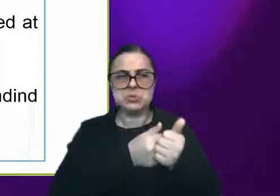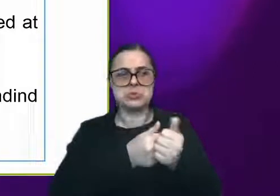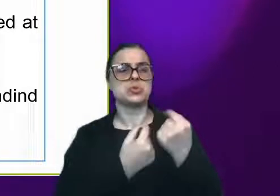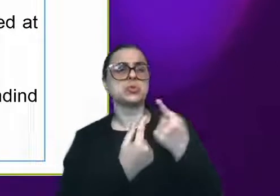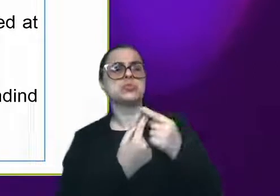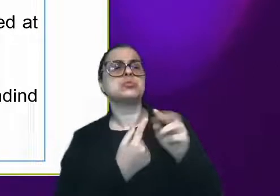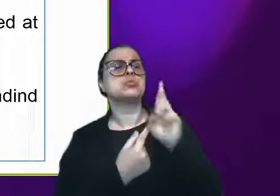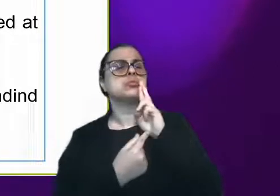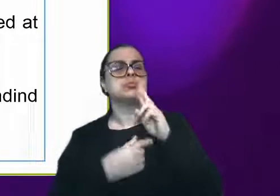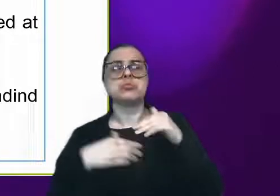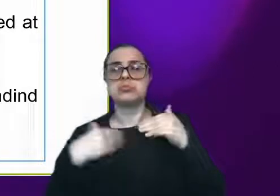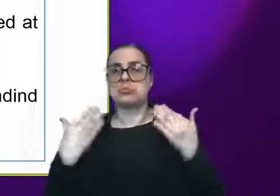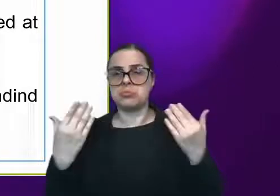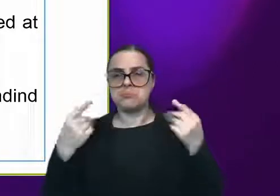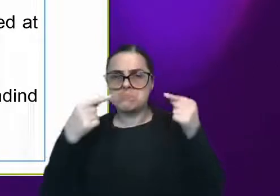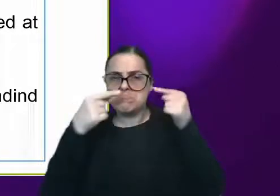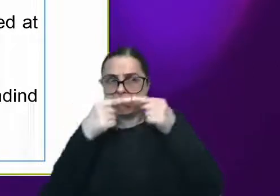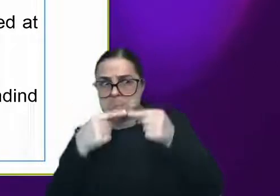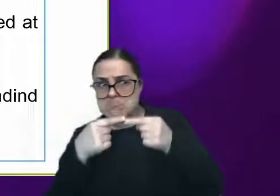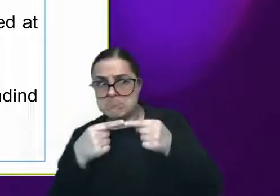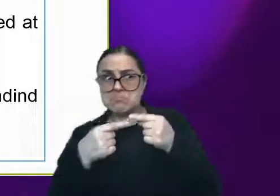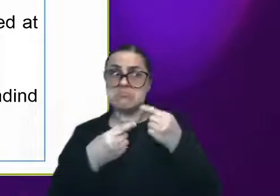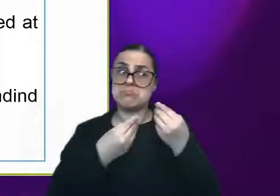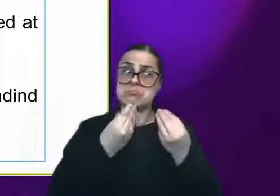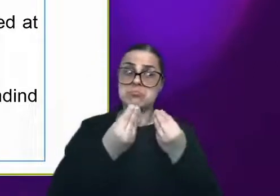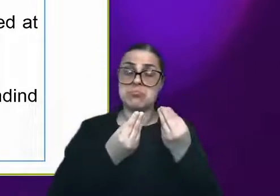de resultados e,